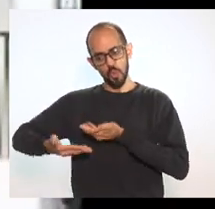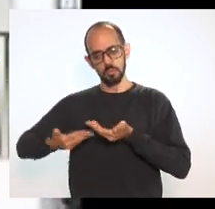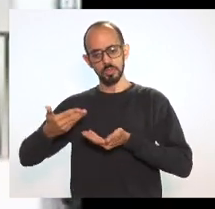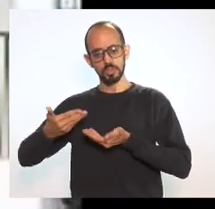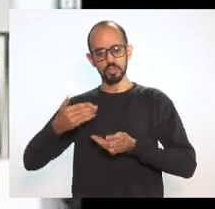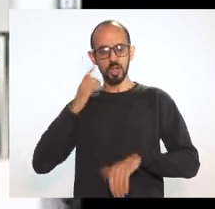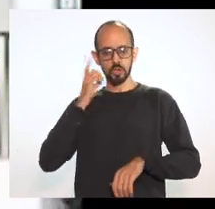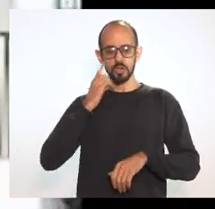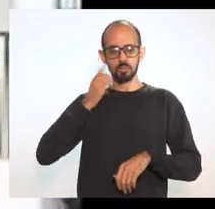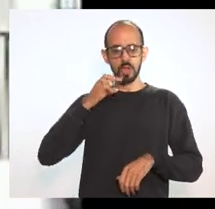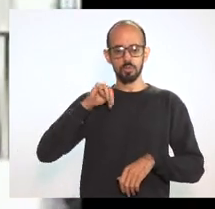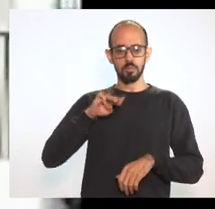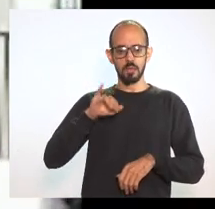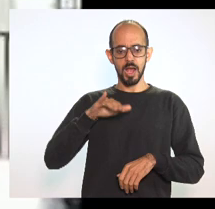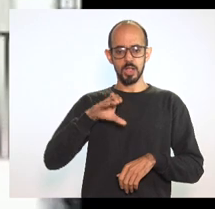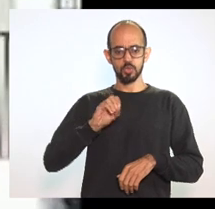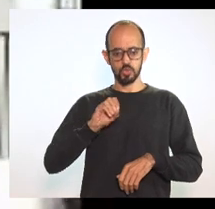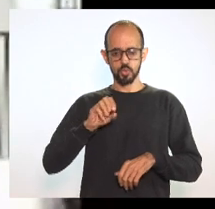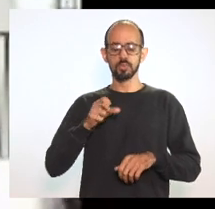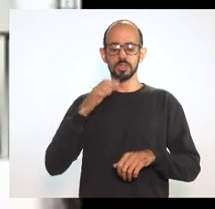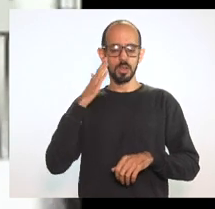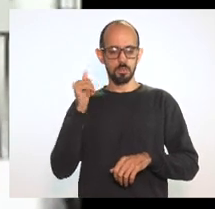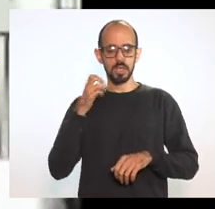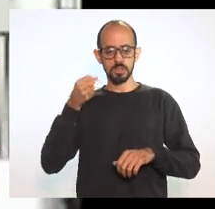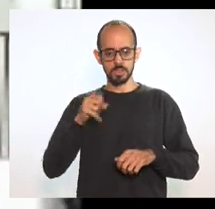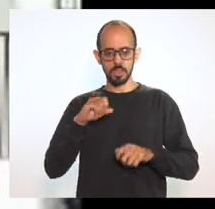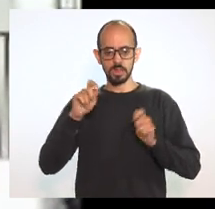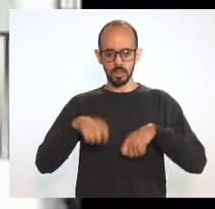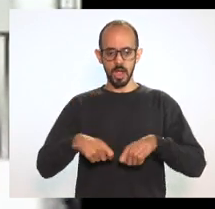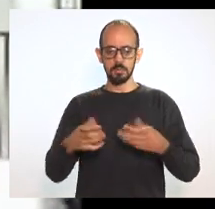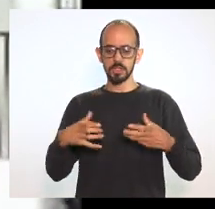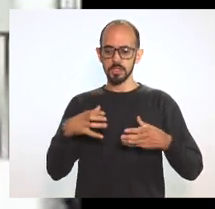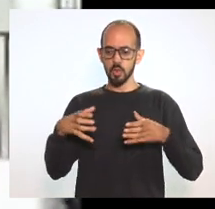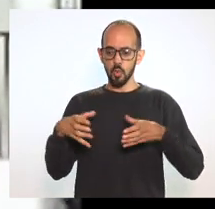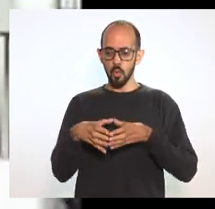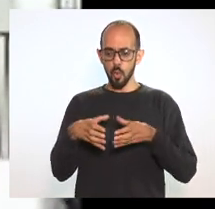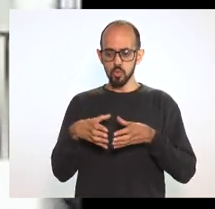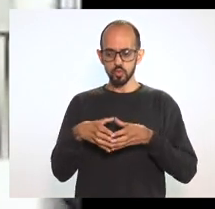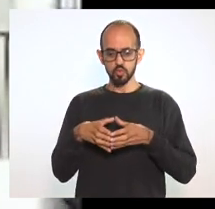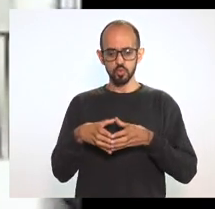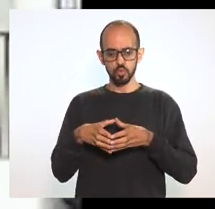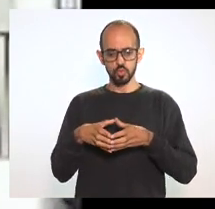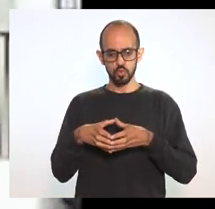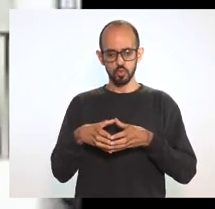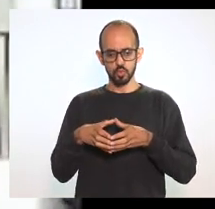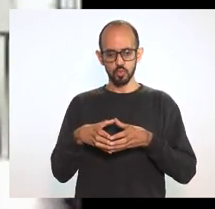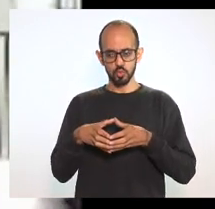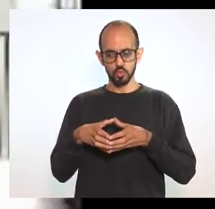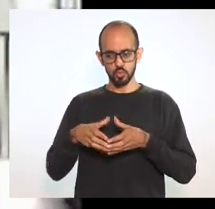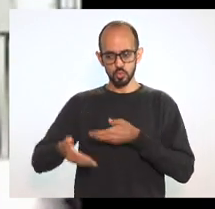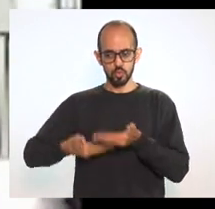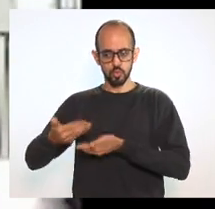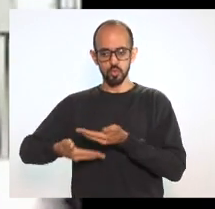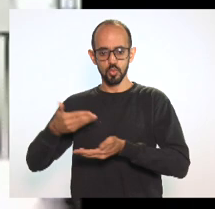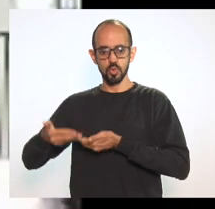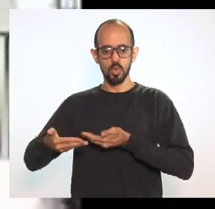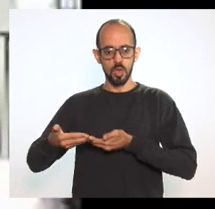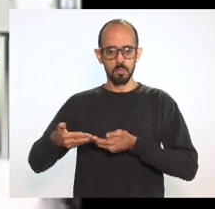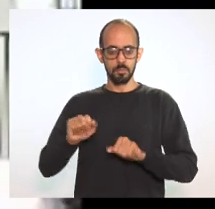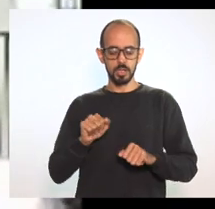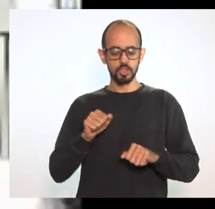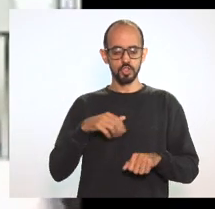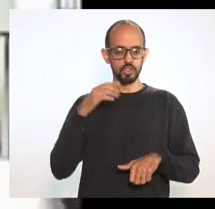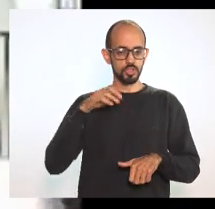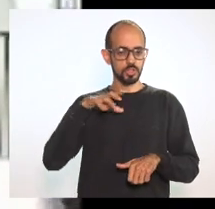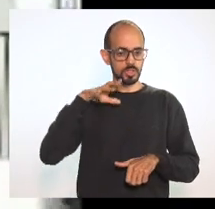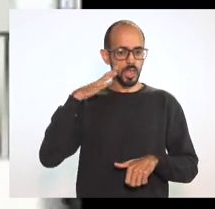Márcio Pacheco, para ver se esse poderia ser um parecer conjunto das comissões e fazer baixa em diligência para ouvir a opinião da